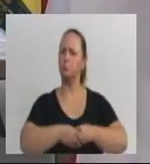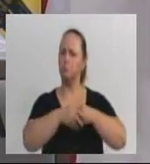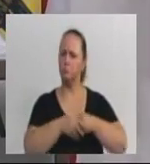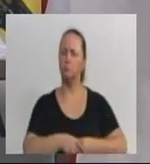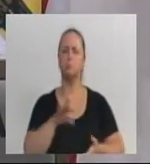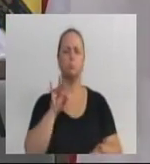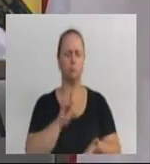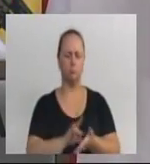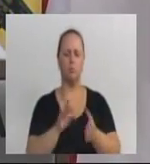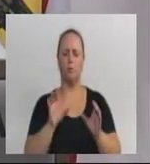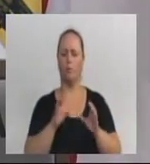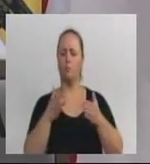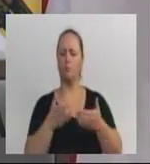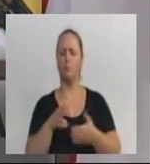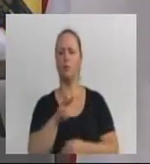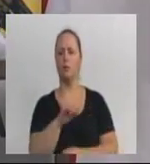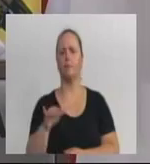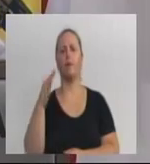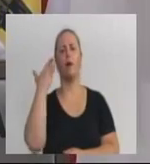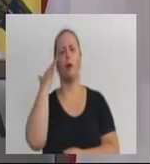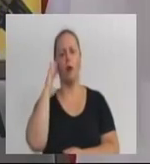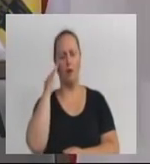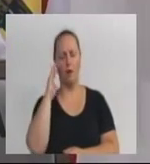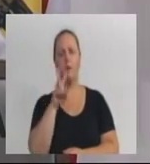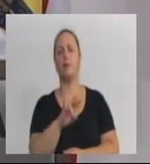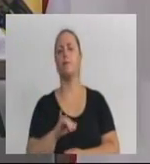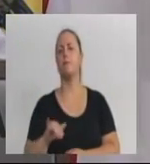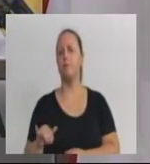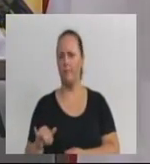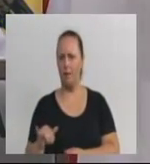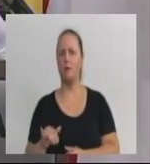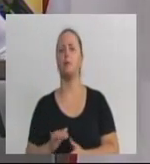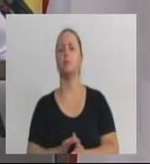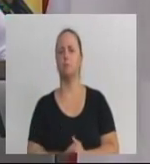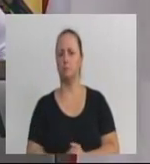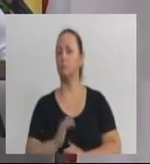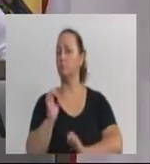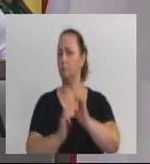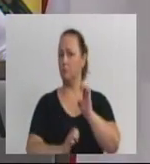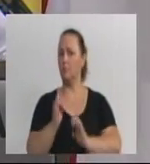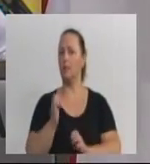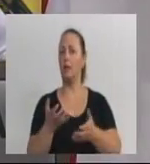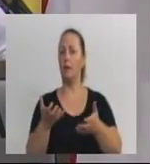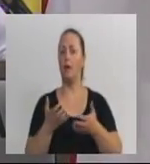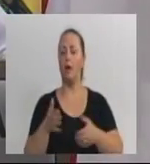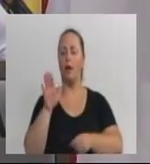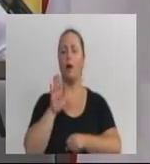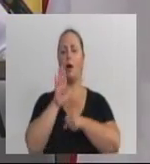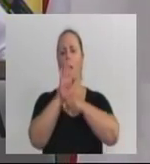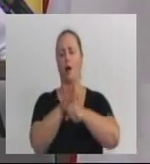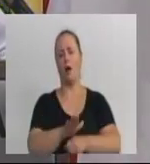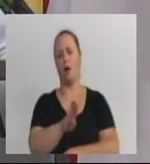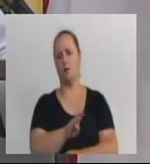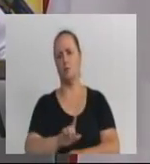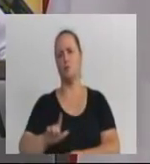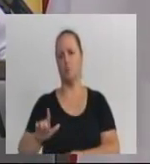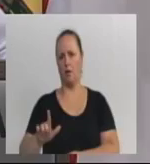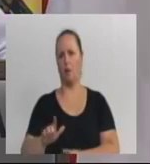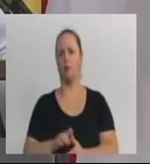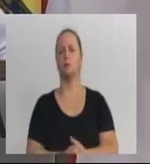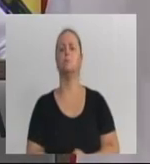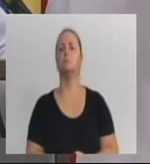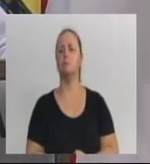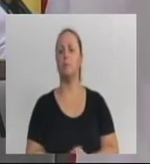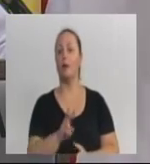a comunidade que vai entender que essa empresa, ela veio para socorrer. E dentro do possível, também ela vai